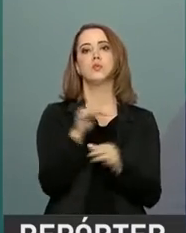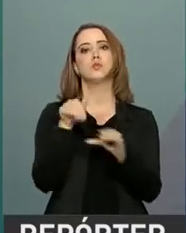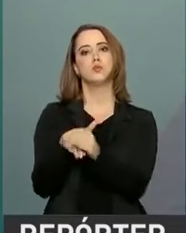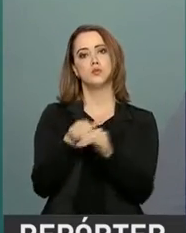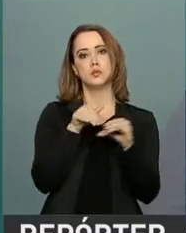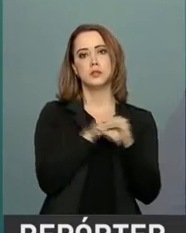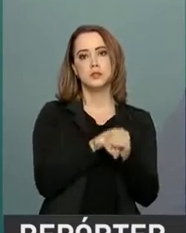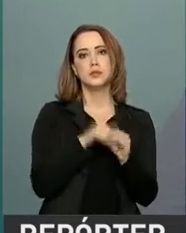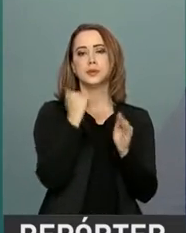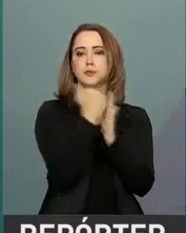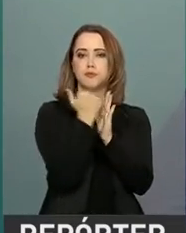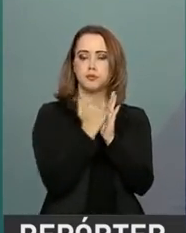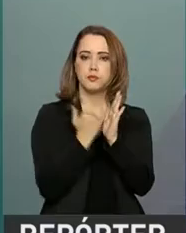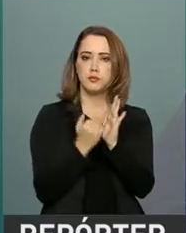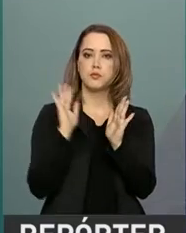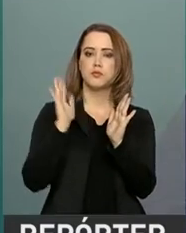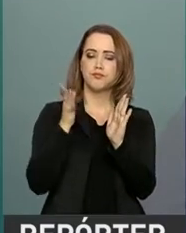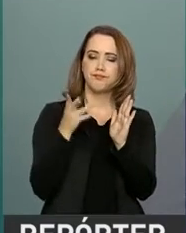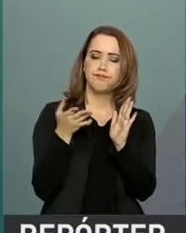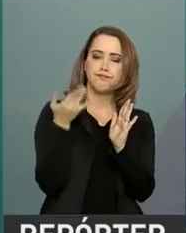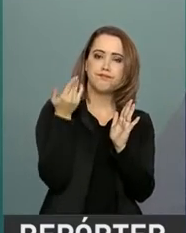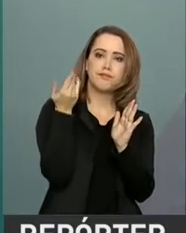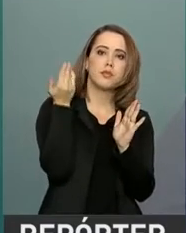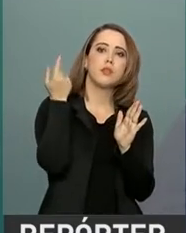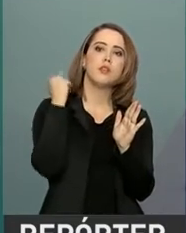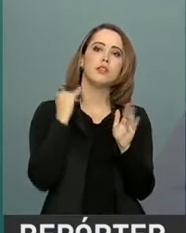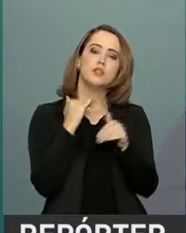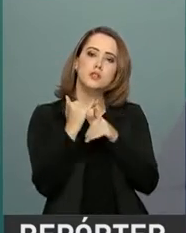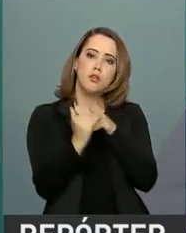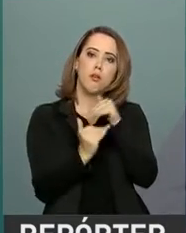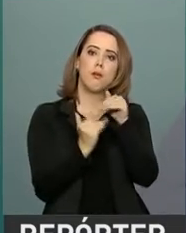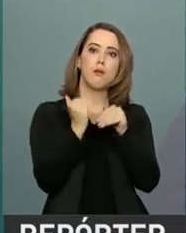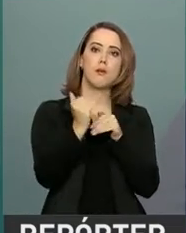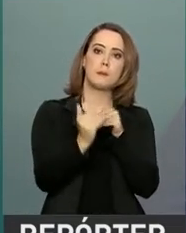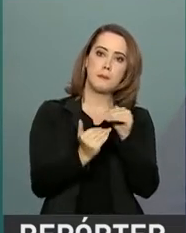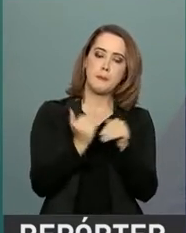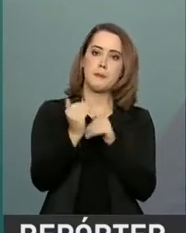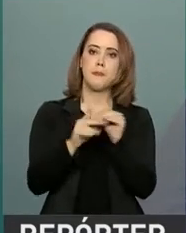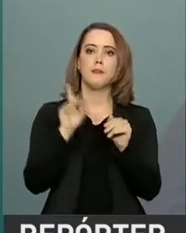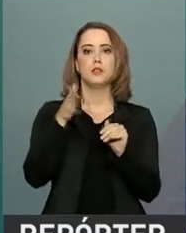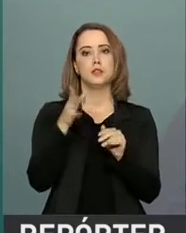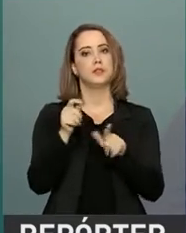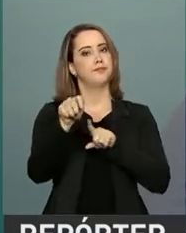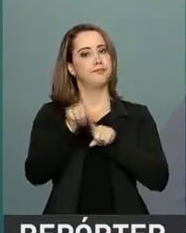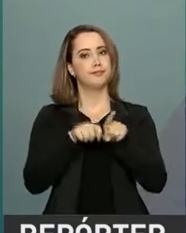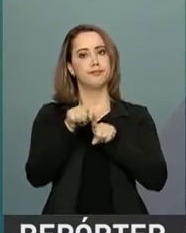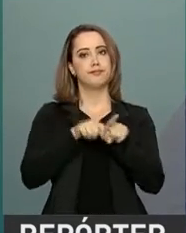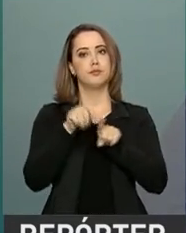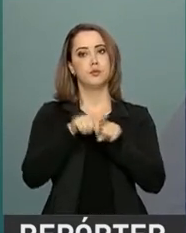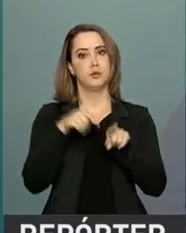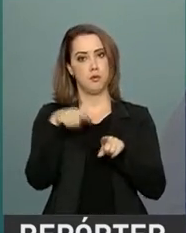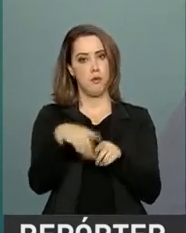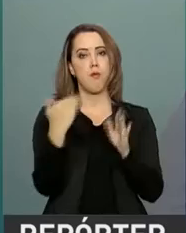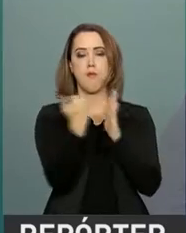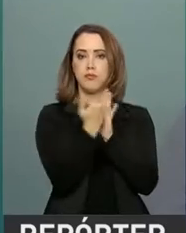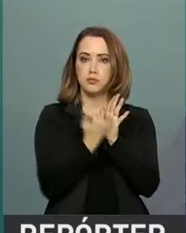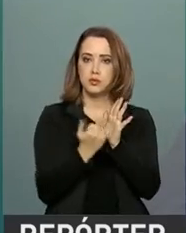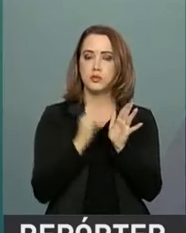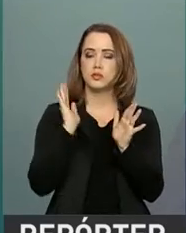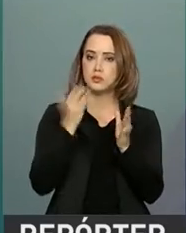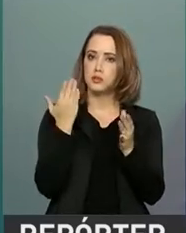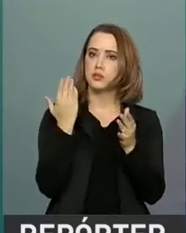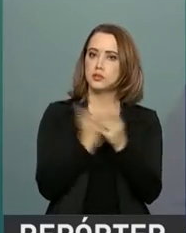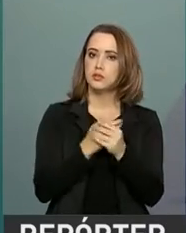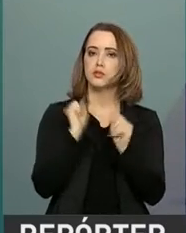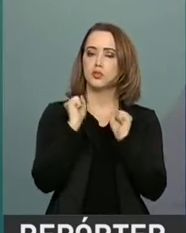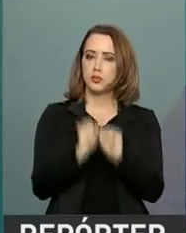que se arrastavam é na câmara federal no congresso nacional como um todo já há vários meses matérias que possibilitam a retomada do